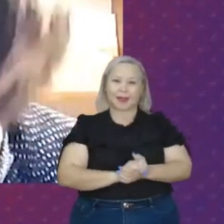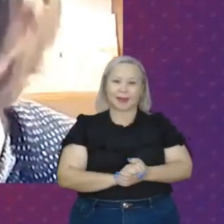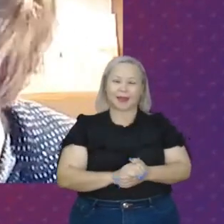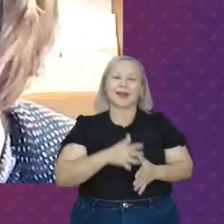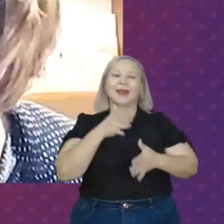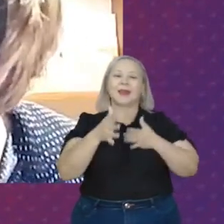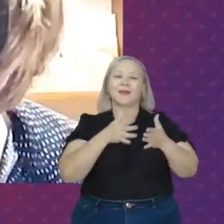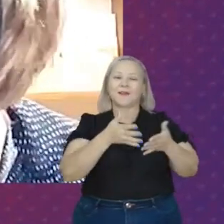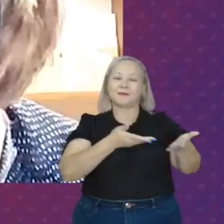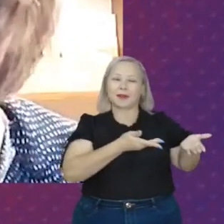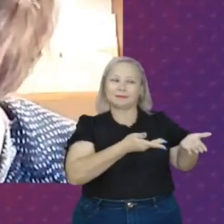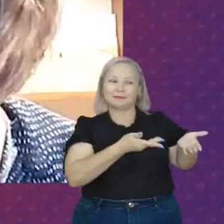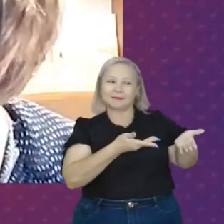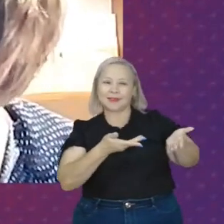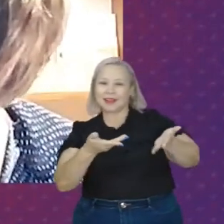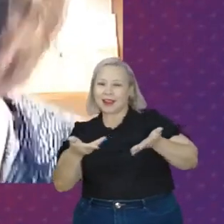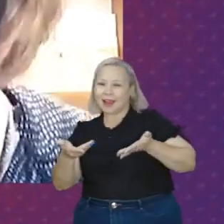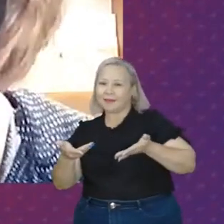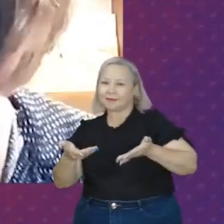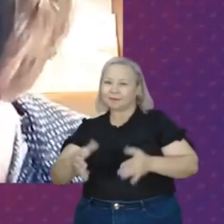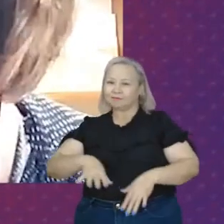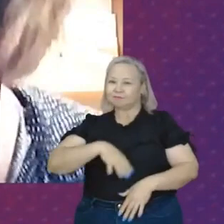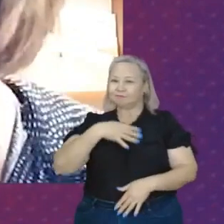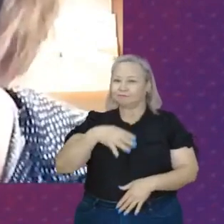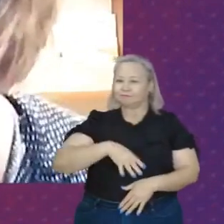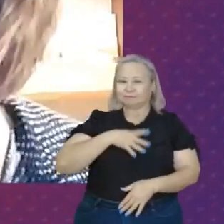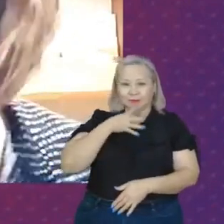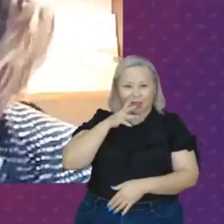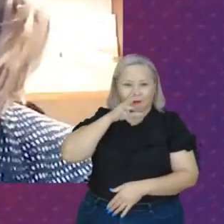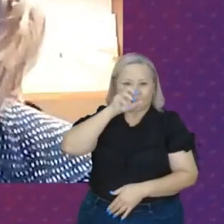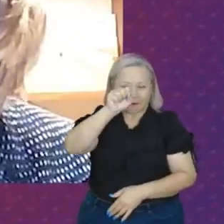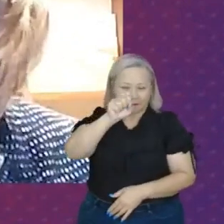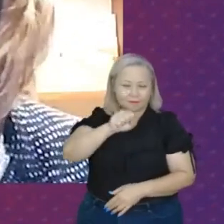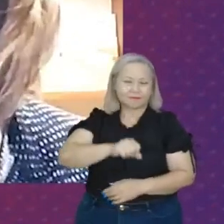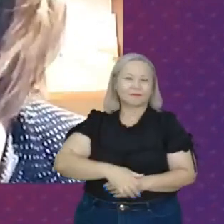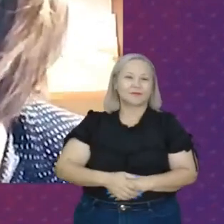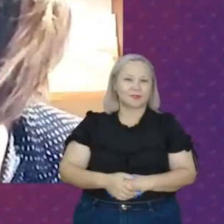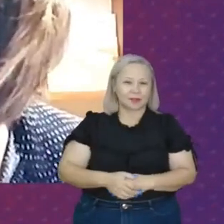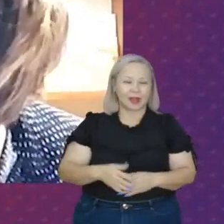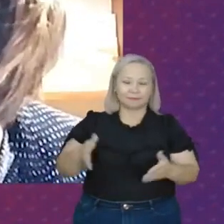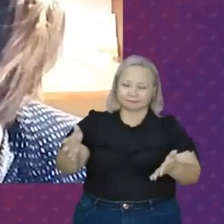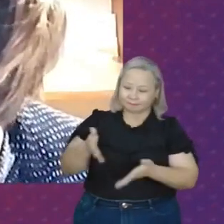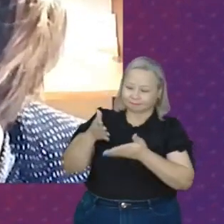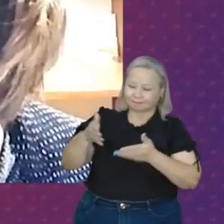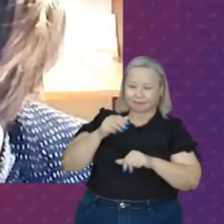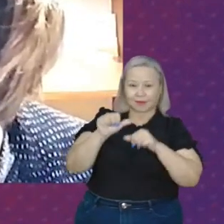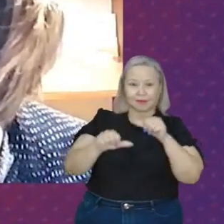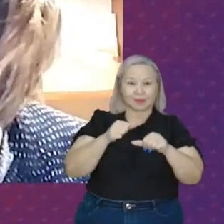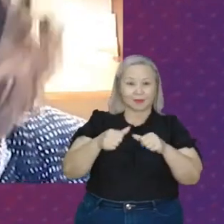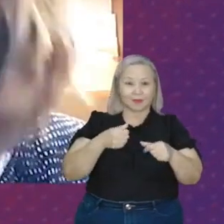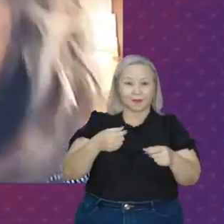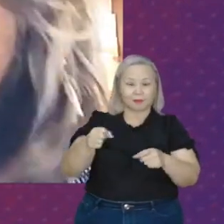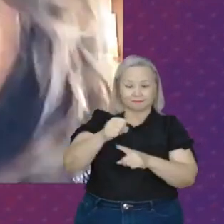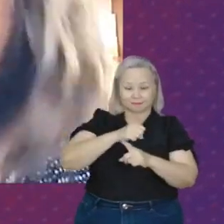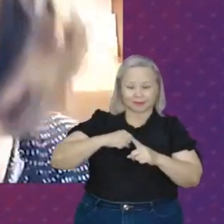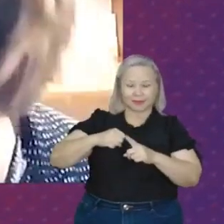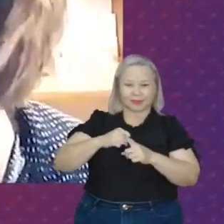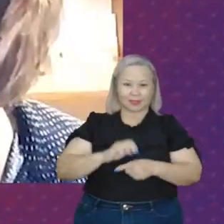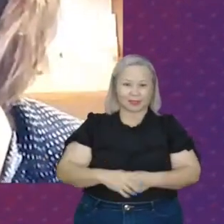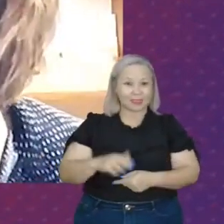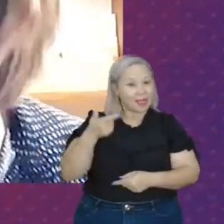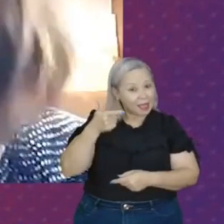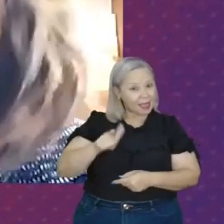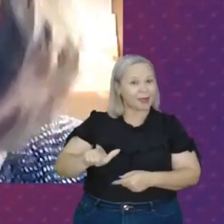porque carrega o vigor, a força e a coragem para transformar esta sociedade. Eu